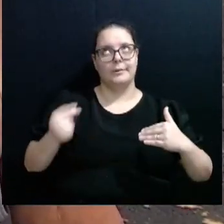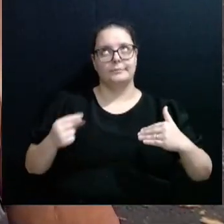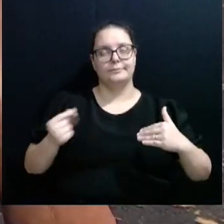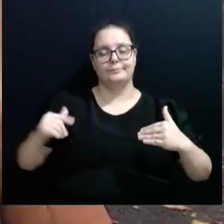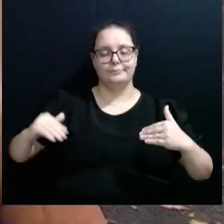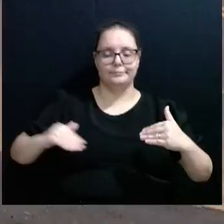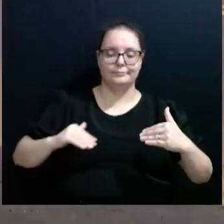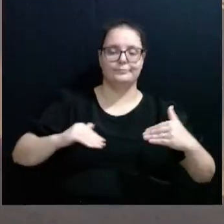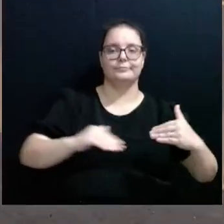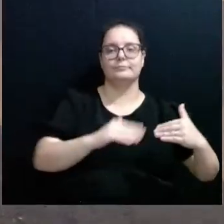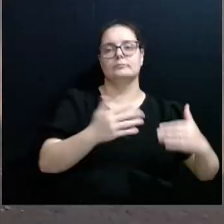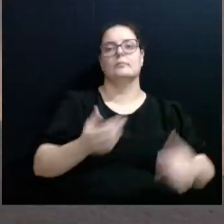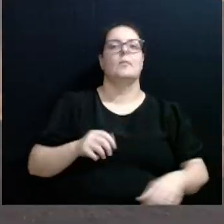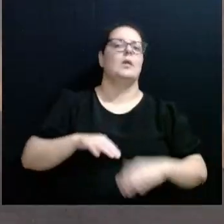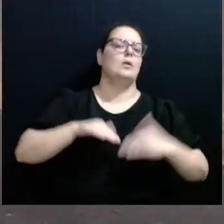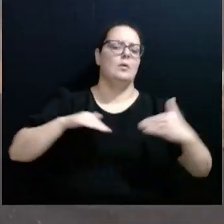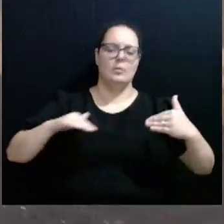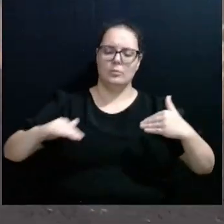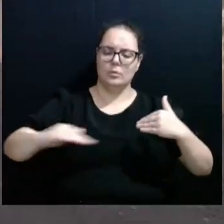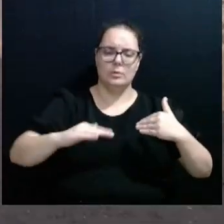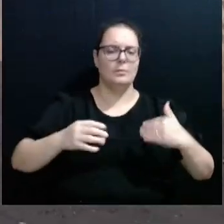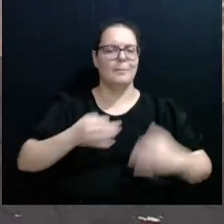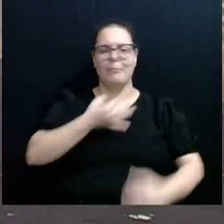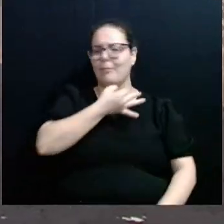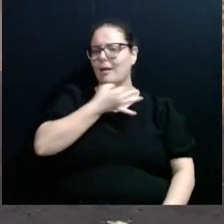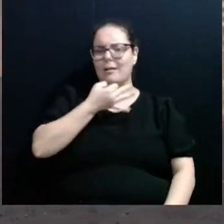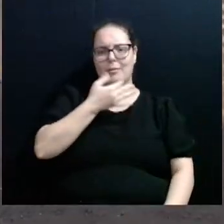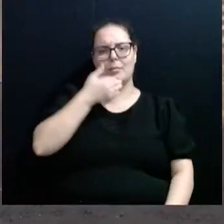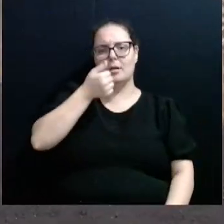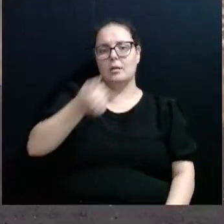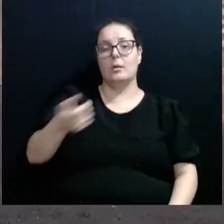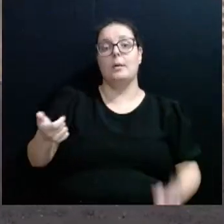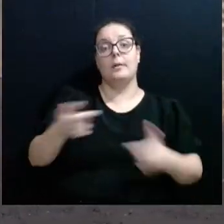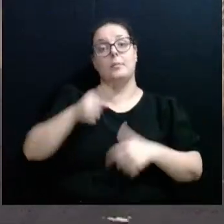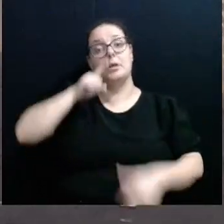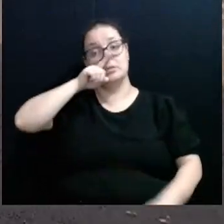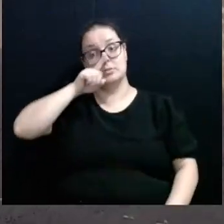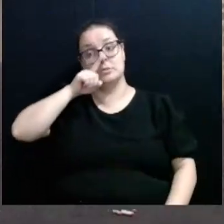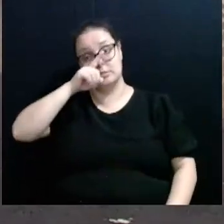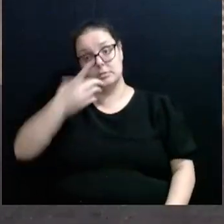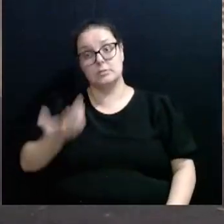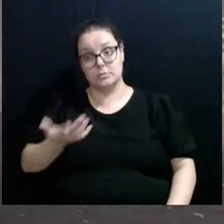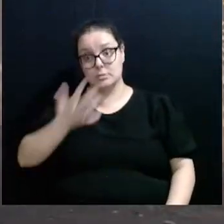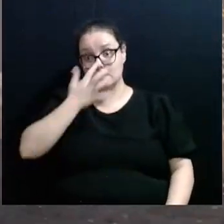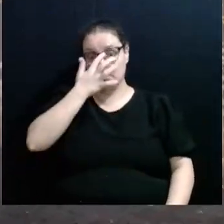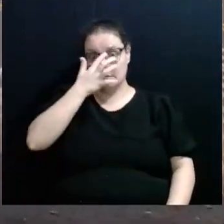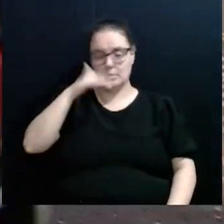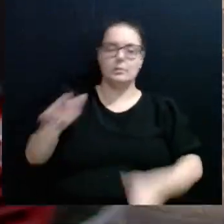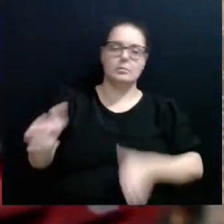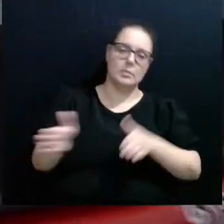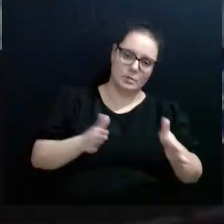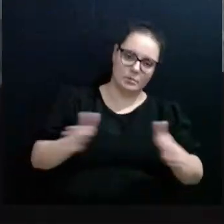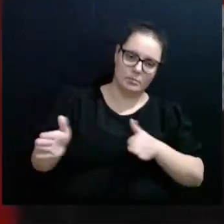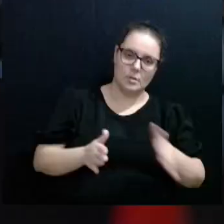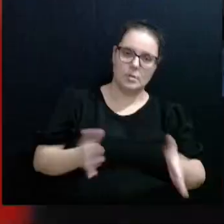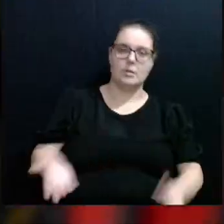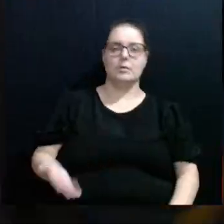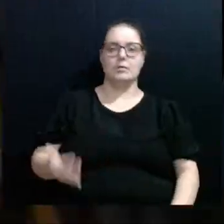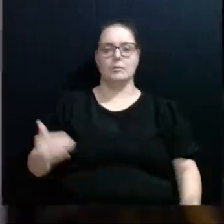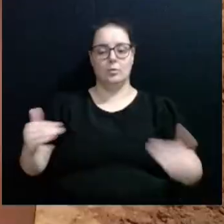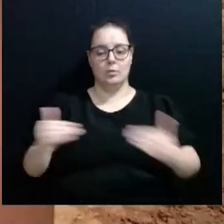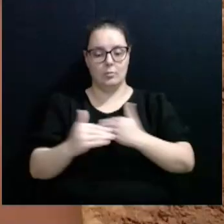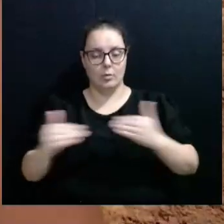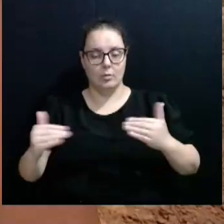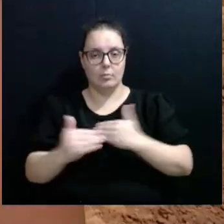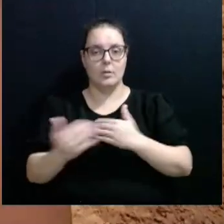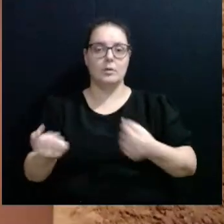ficou perfeito. Tudo para melhor, menos perigo, né? E mais acessibilidade no movimento aqui de carros, fica muito